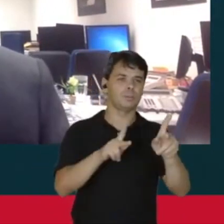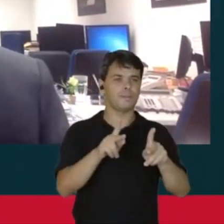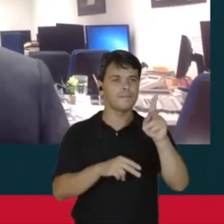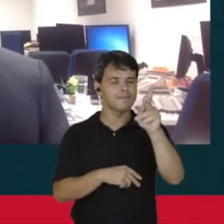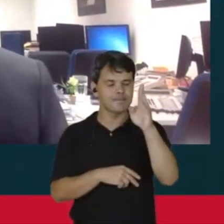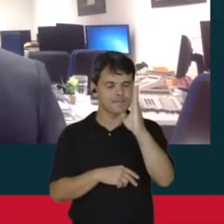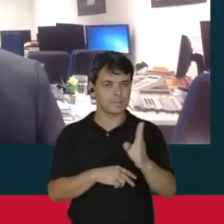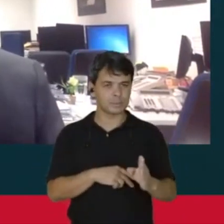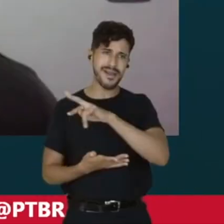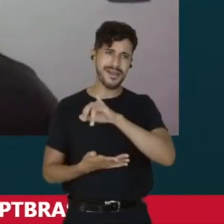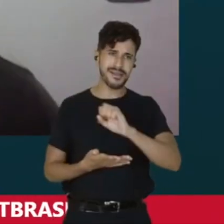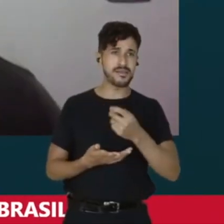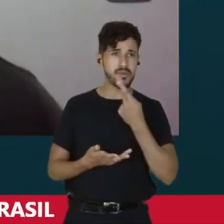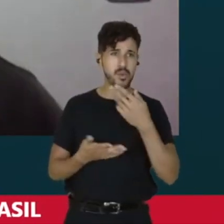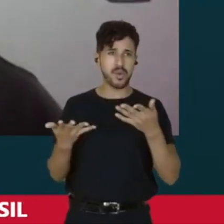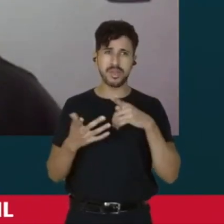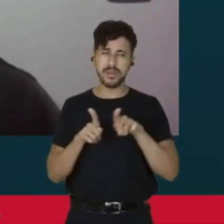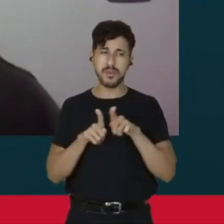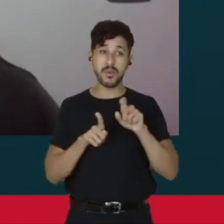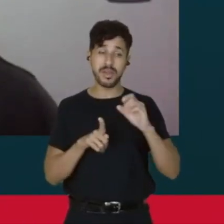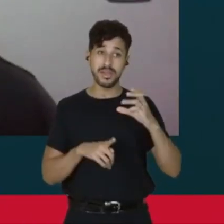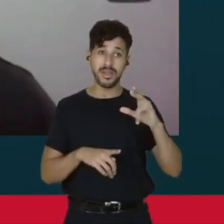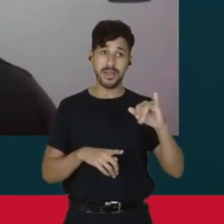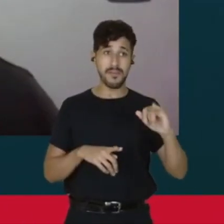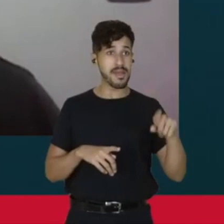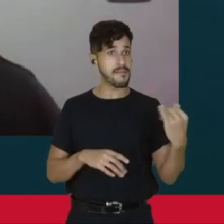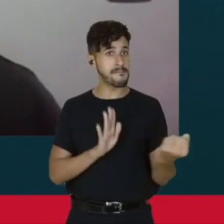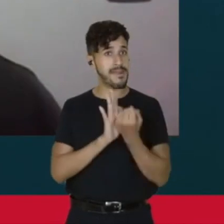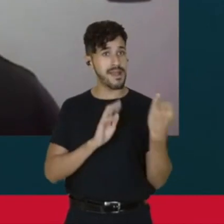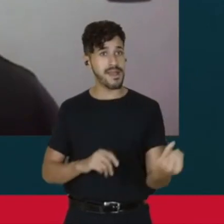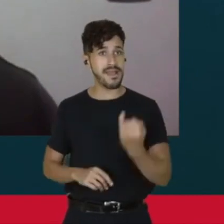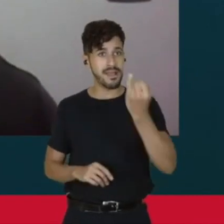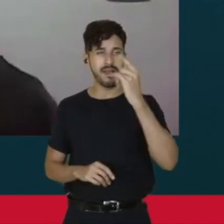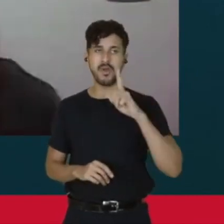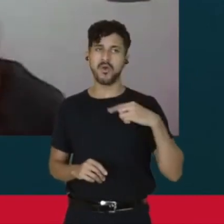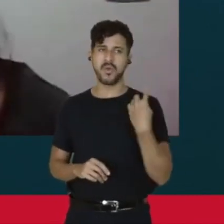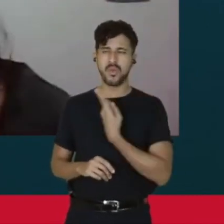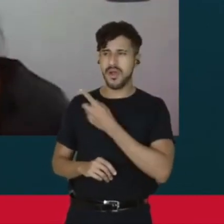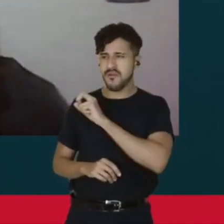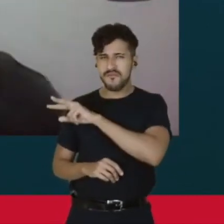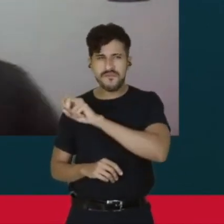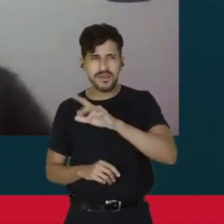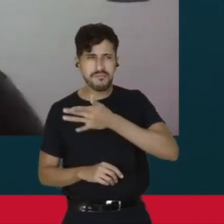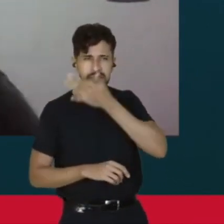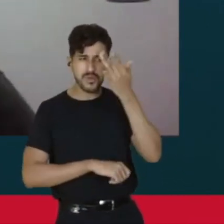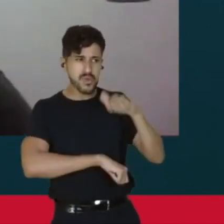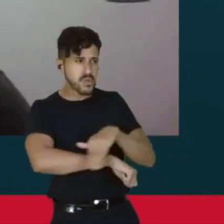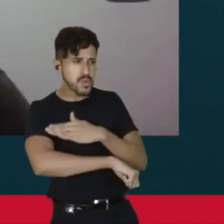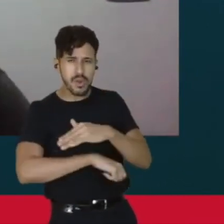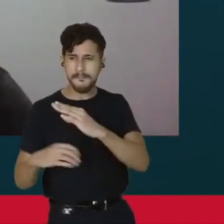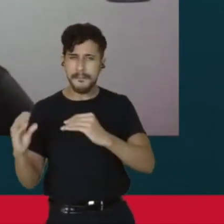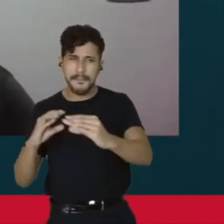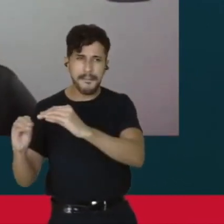todos afetaram a sua saúde. Essa CPI foi muito importante porque a gente viu na rua, né, o que estava sendo discutido